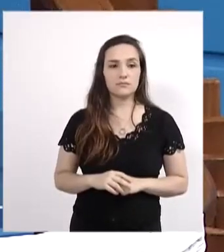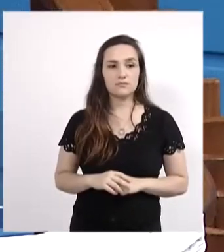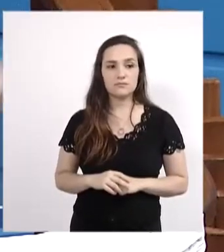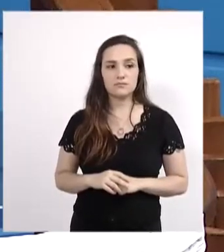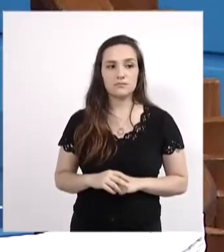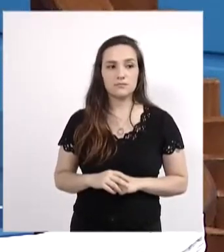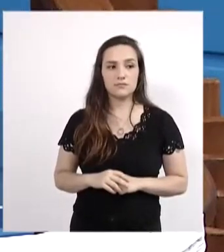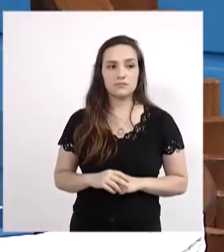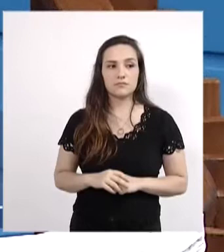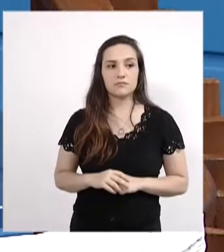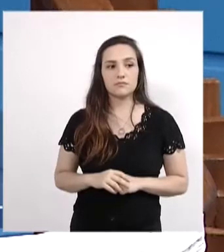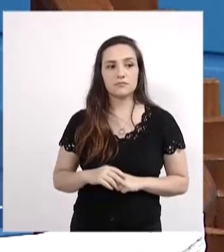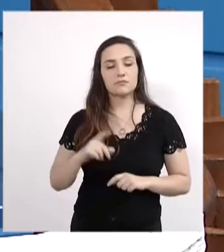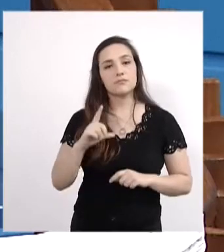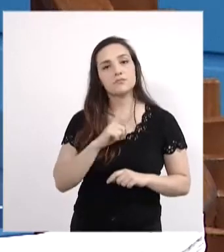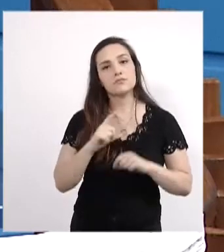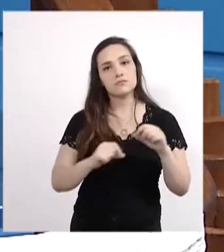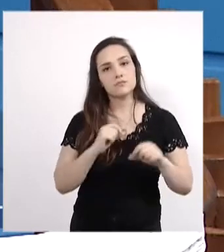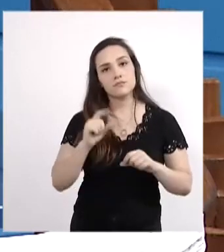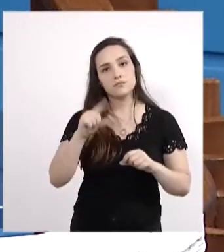área atual plantada.